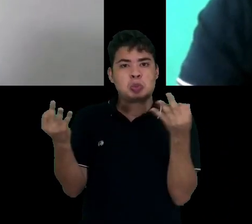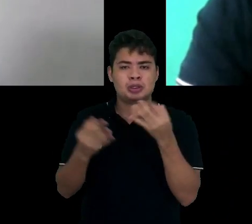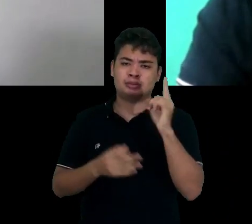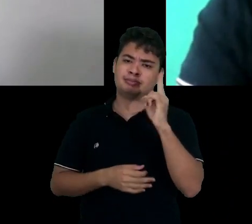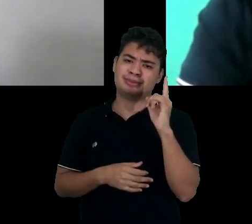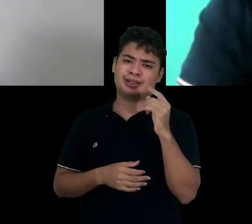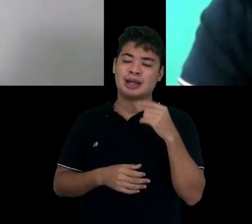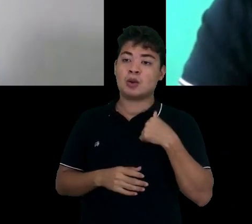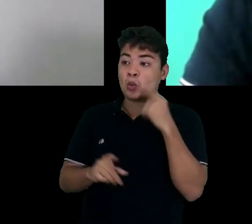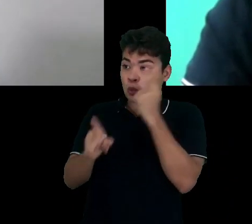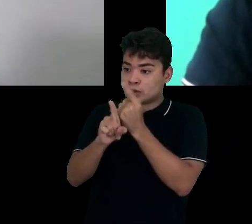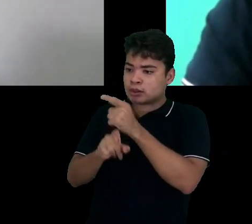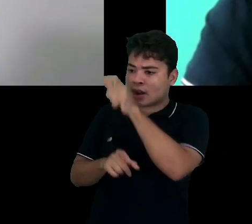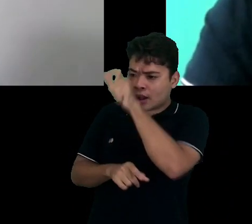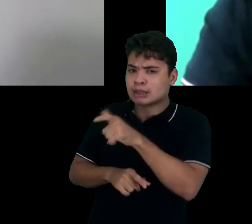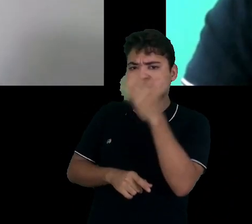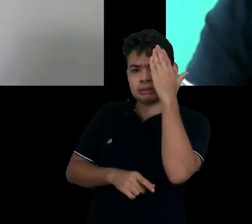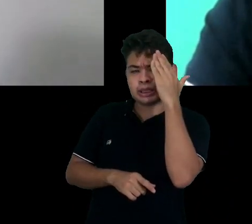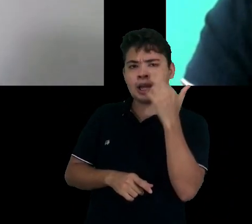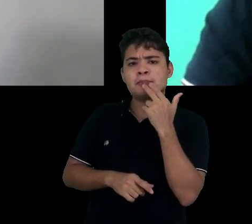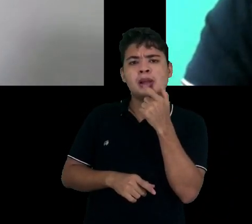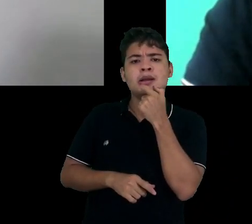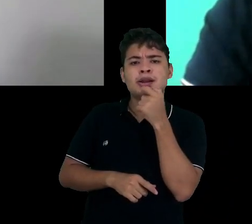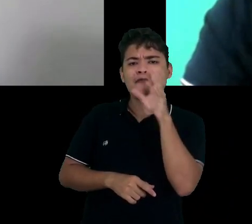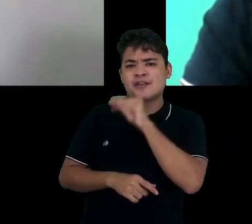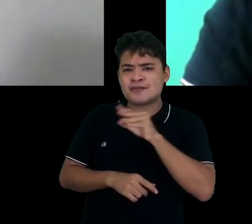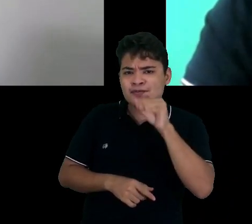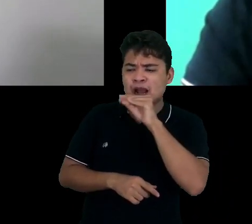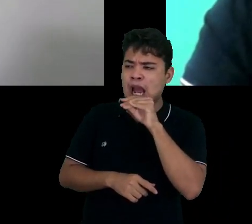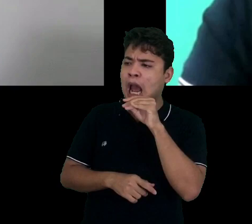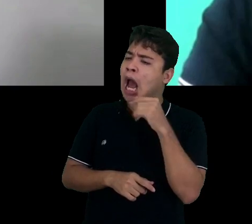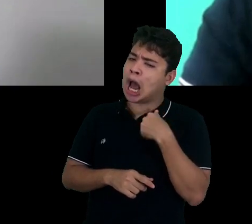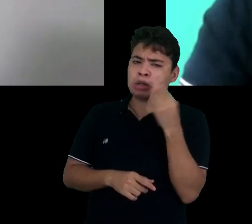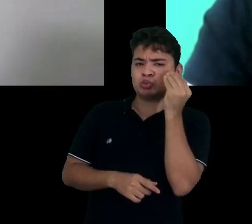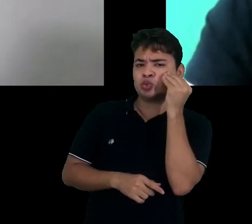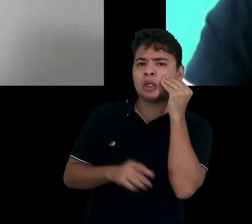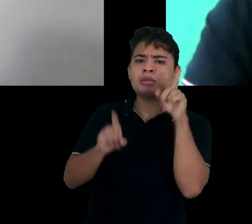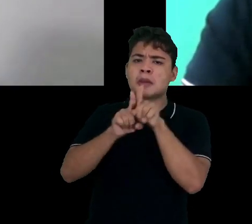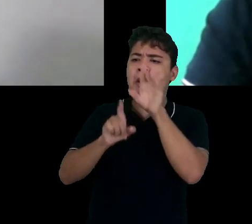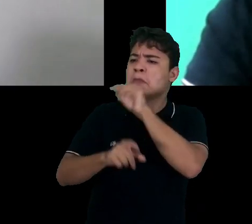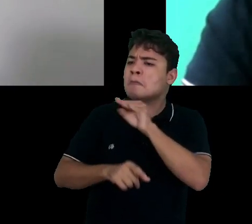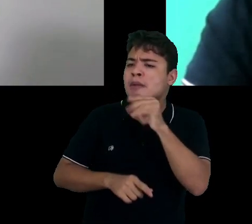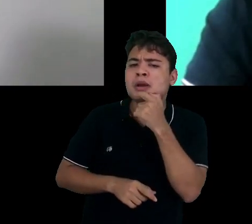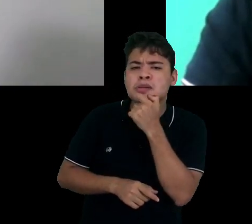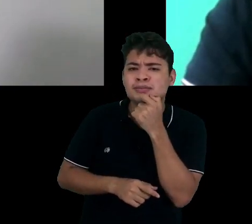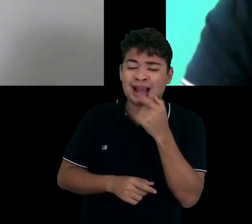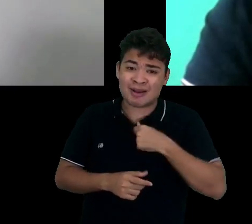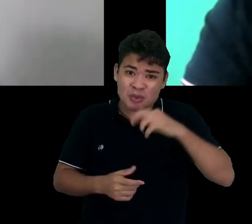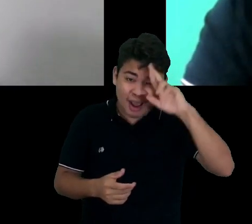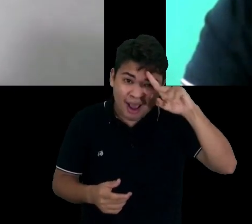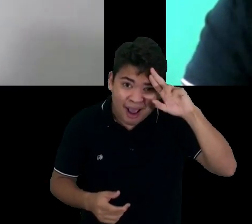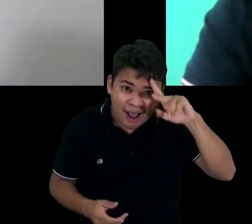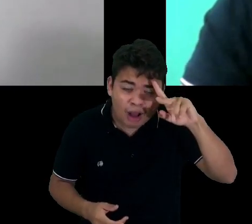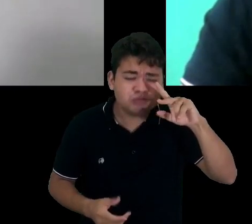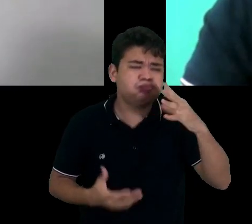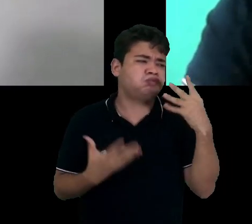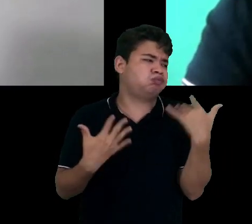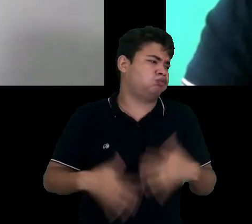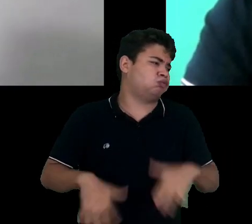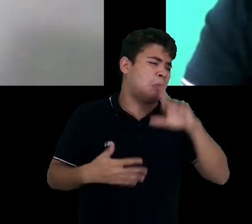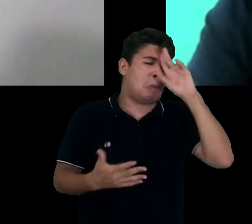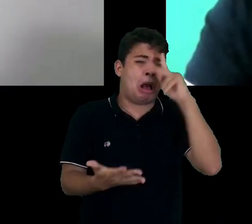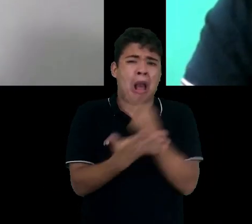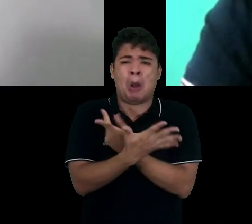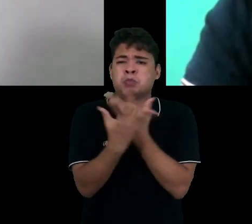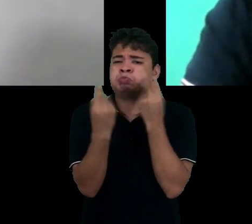eu encontrava alguém que falava inglês, por exemplo, eu tentava falar com a pessoa. Errava muito, mas eu